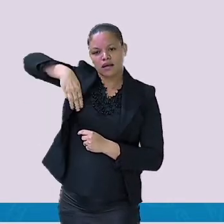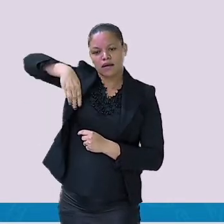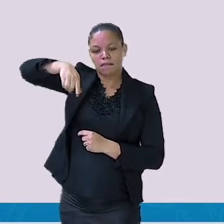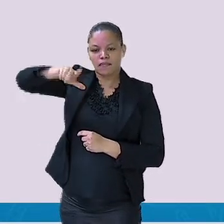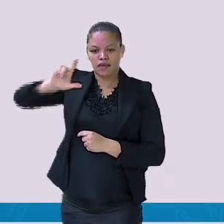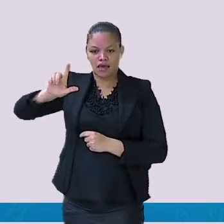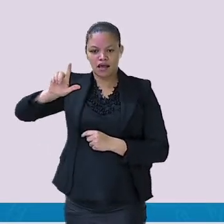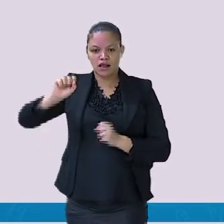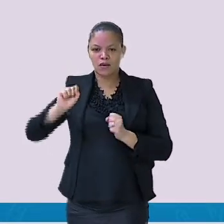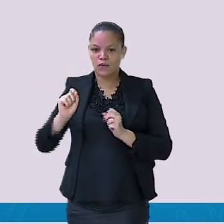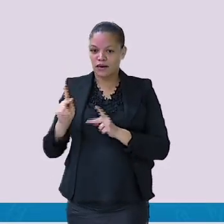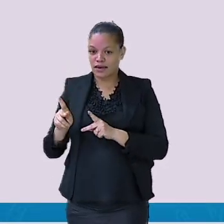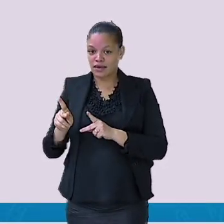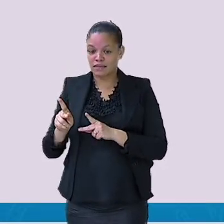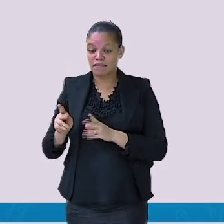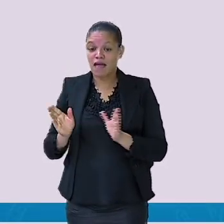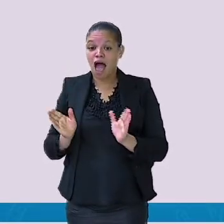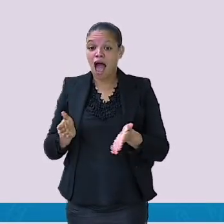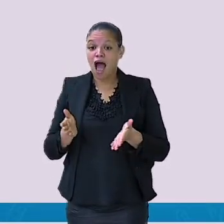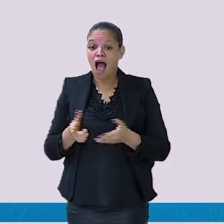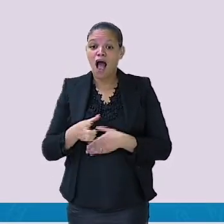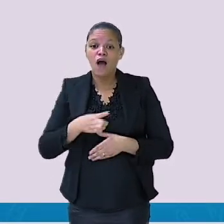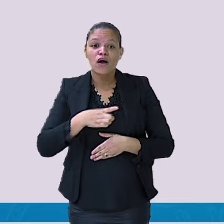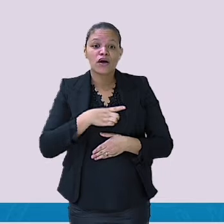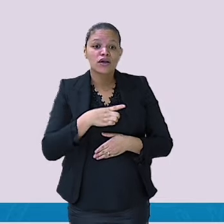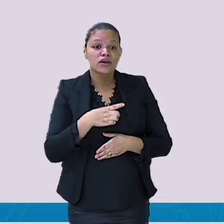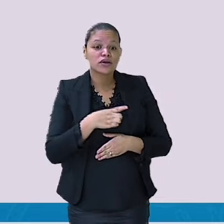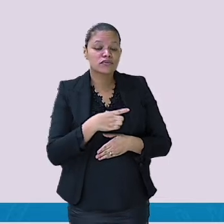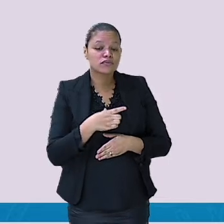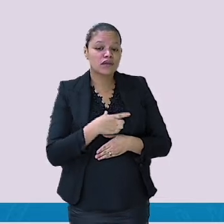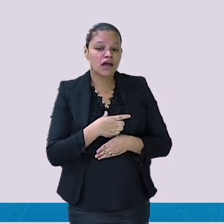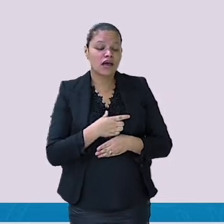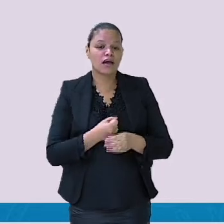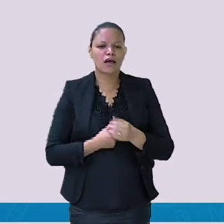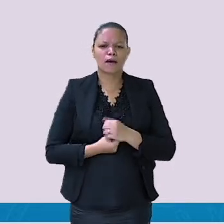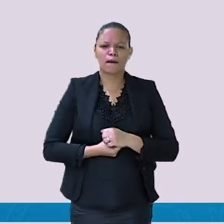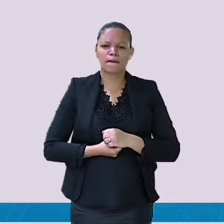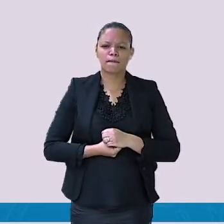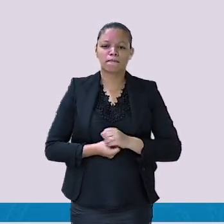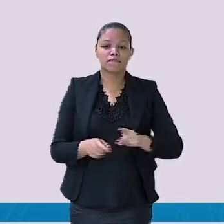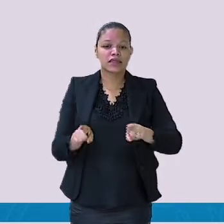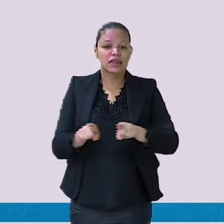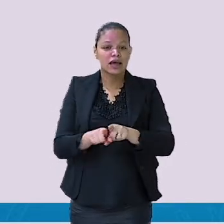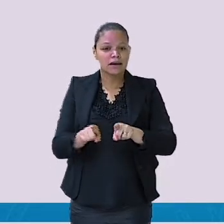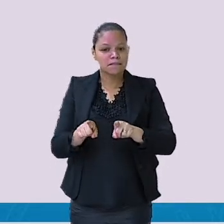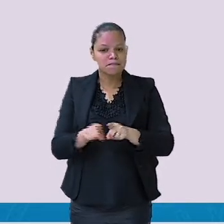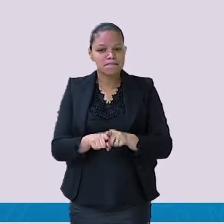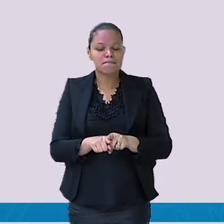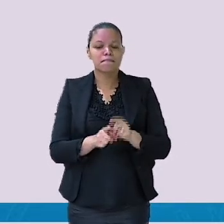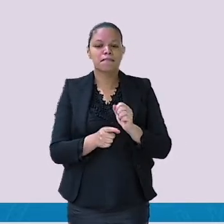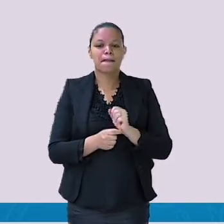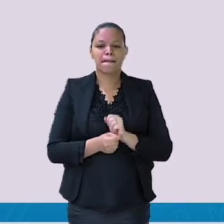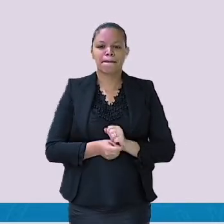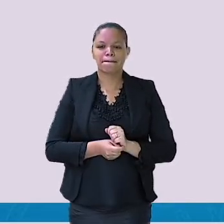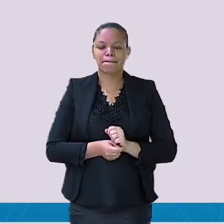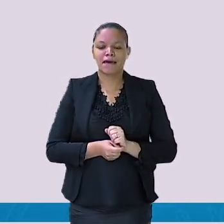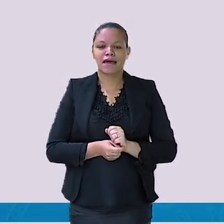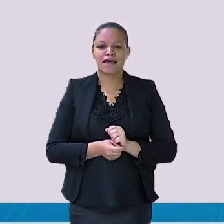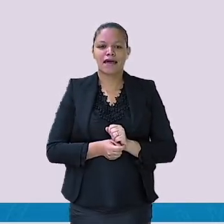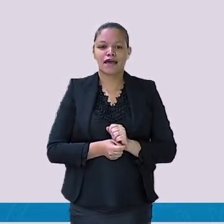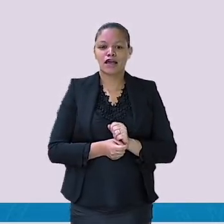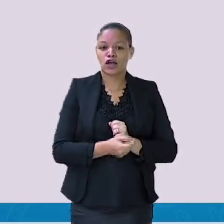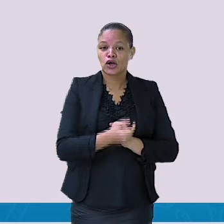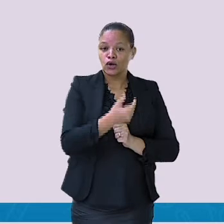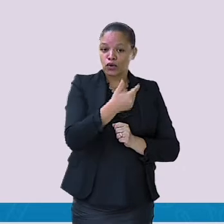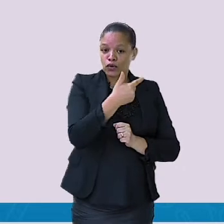vírgula 3 algarismos. Por quê? O 1000 tem 3, não é isso? Então, eu tenho aqui o número 5, que já estava, andei